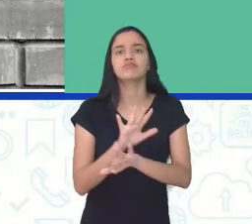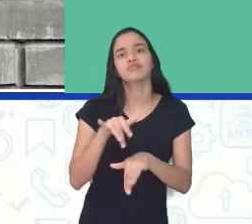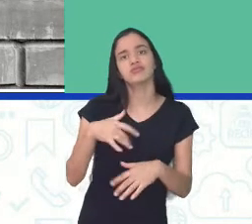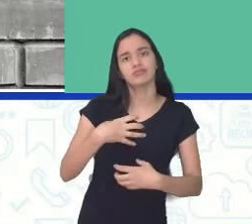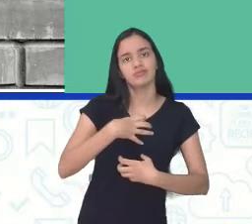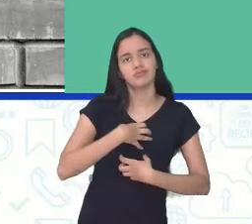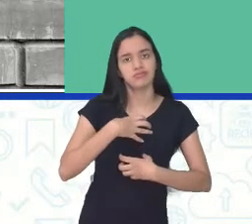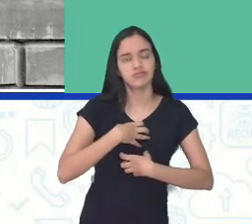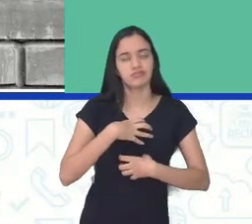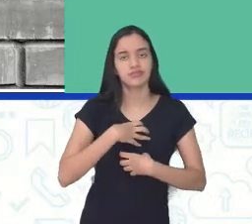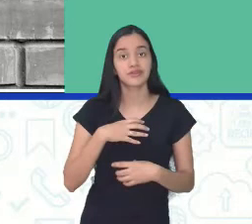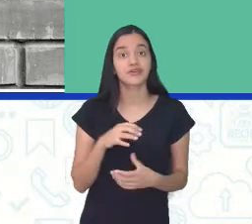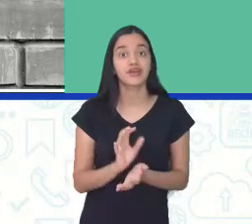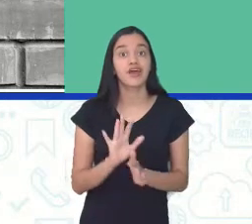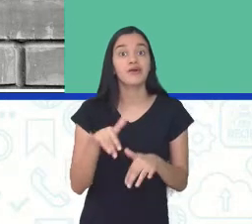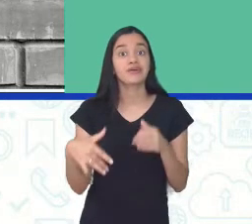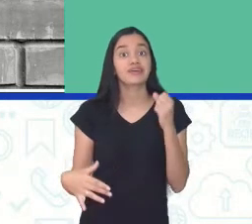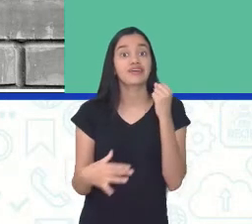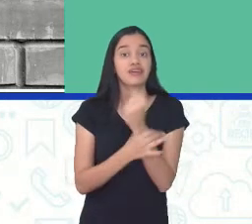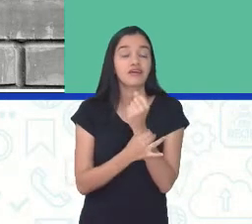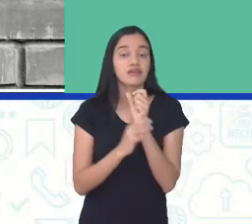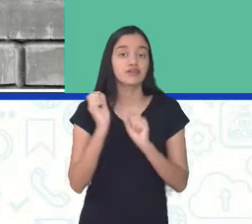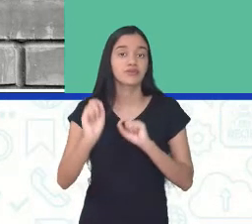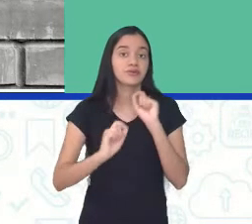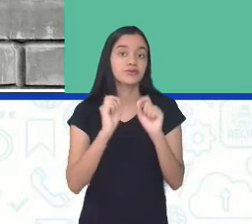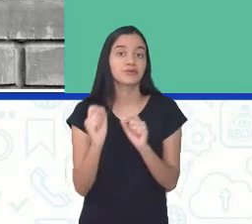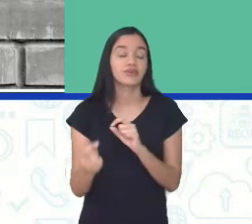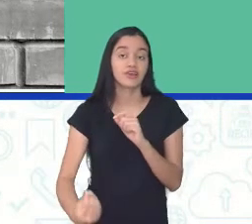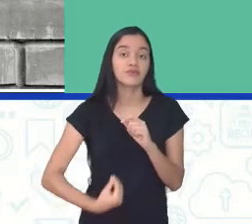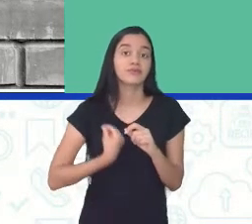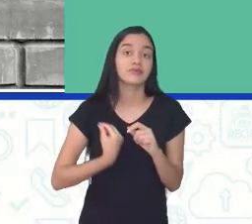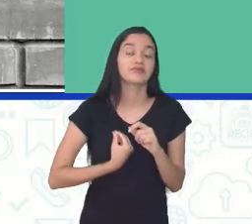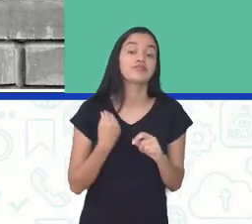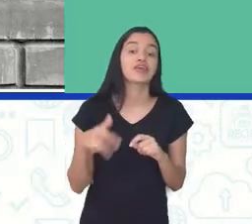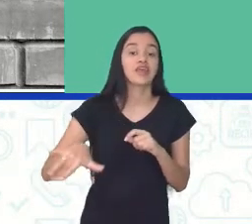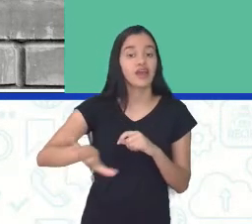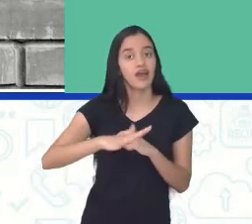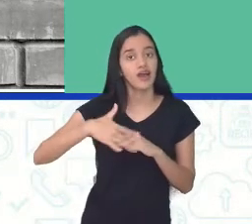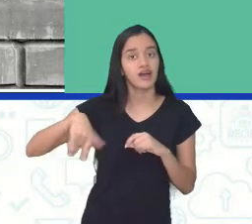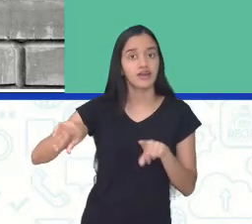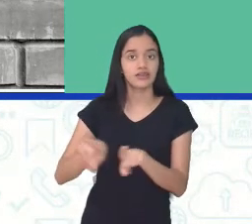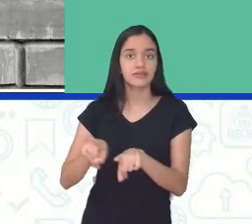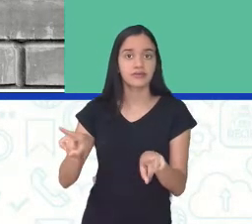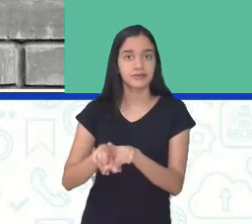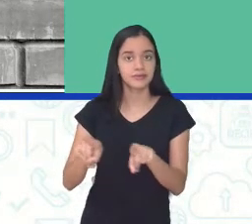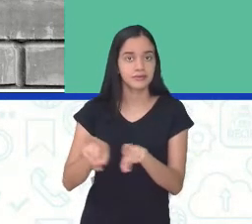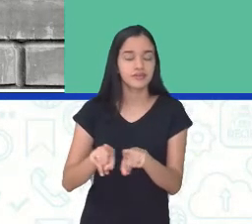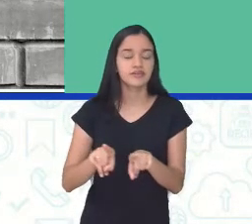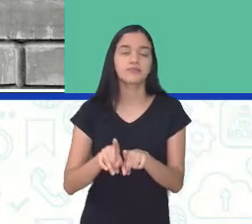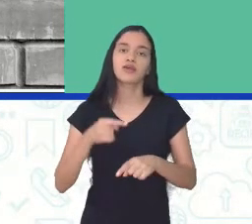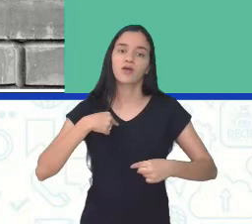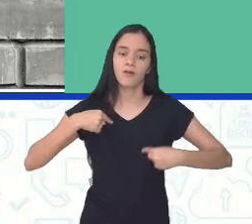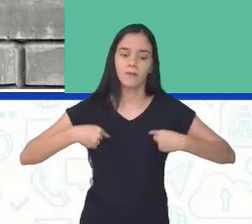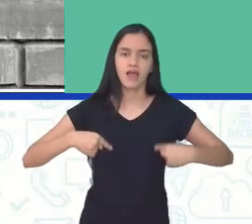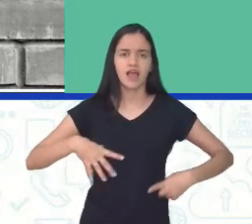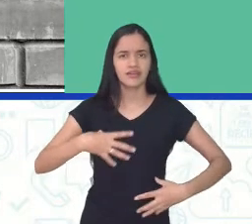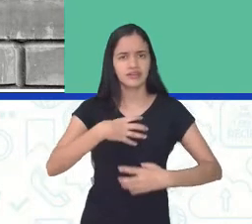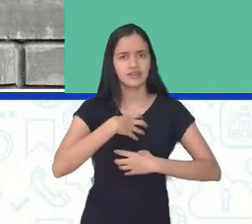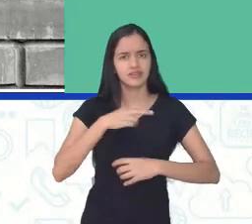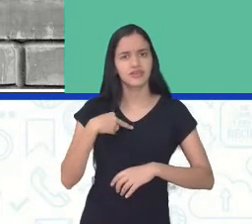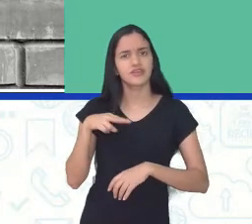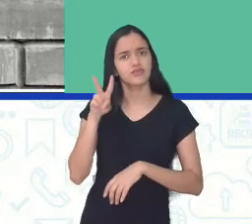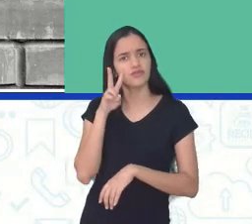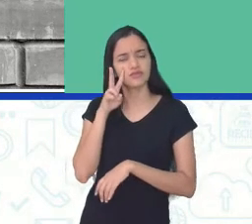lhe garante a sobrevivência e a sua relação com o ambiente. Então, os órgãos dos sentidos, que a gente acabou de